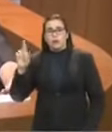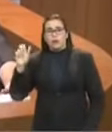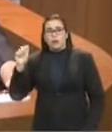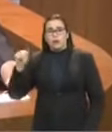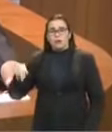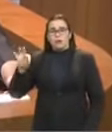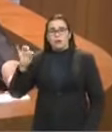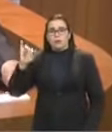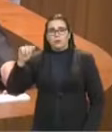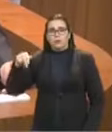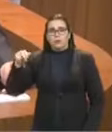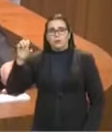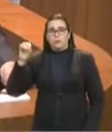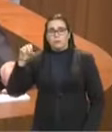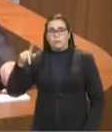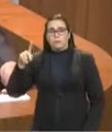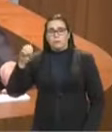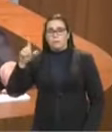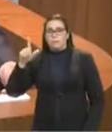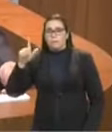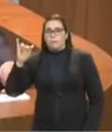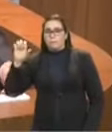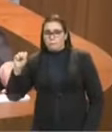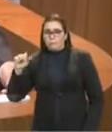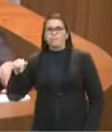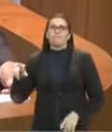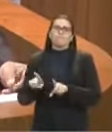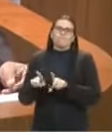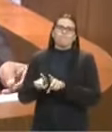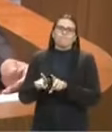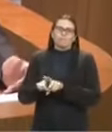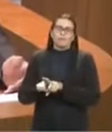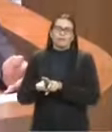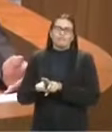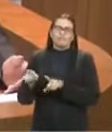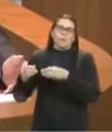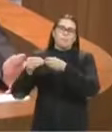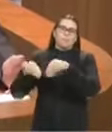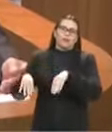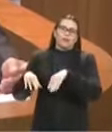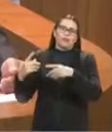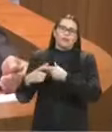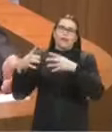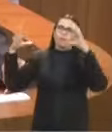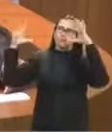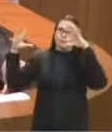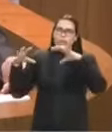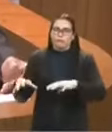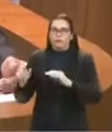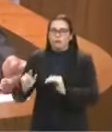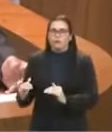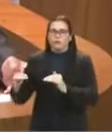não, chega a ser realmente prejudicada por essas fortes chuvas, né? E a gente está aqui